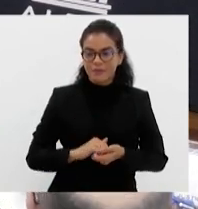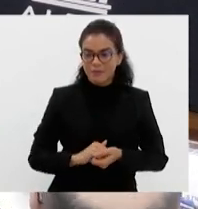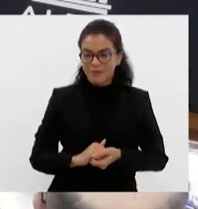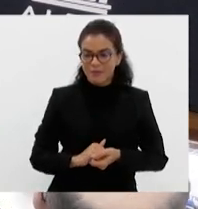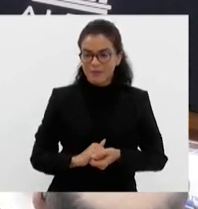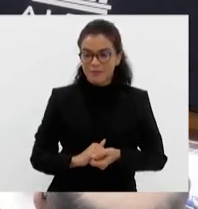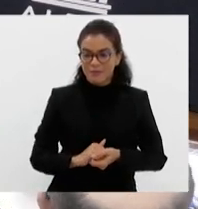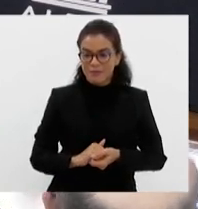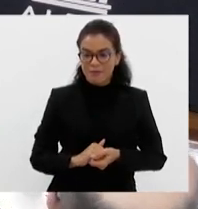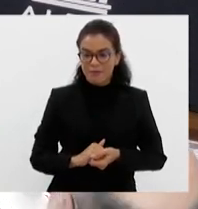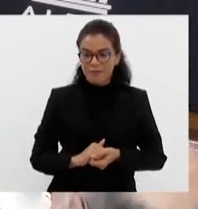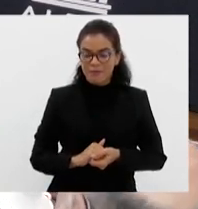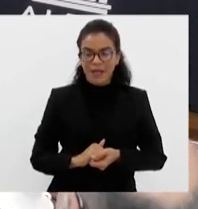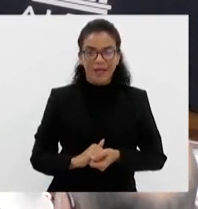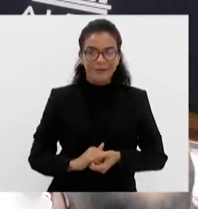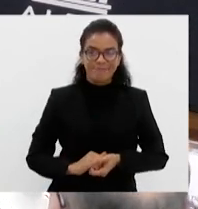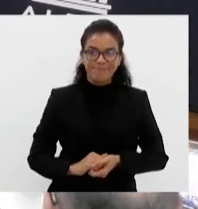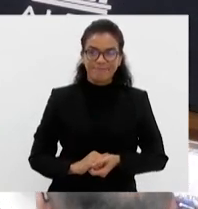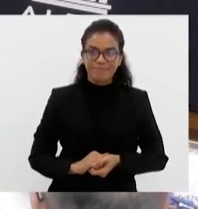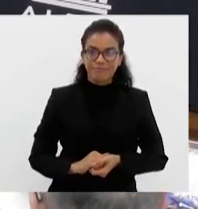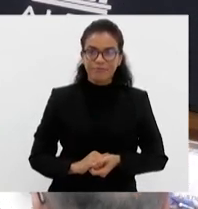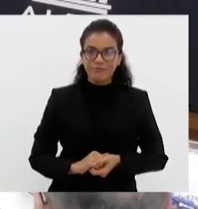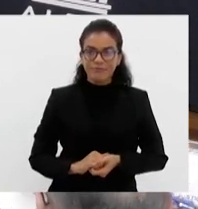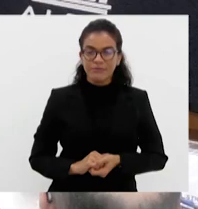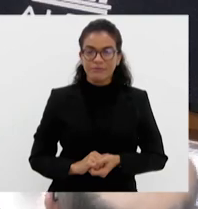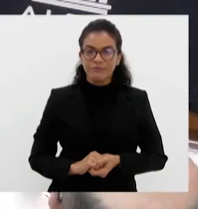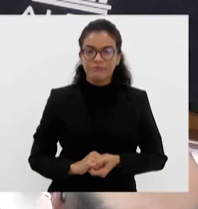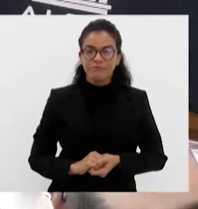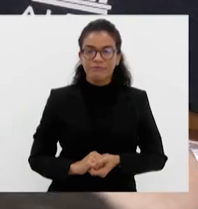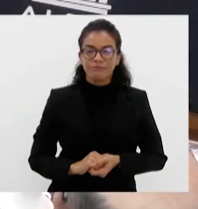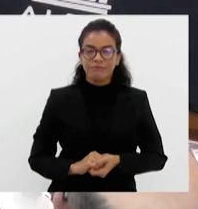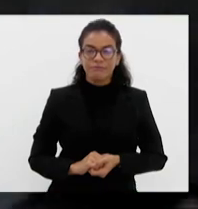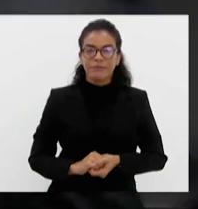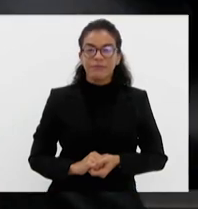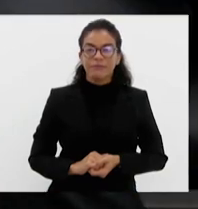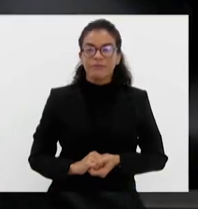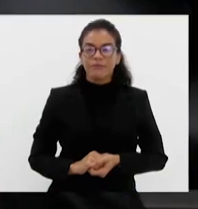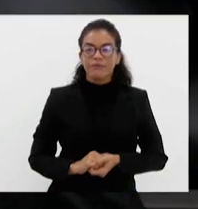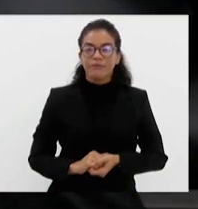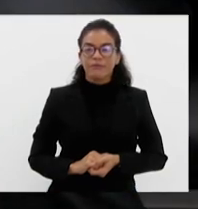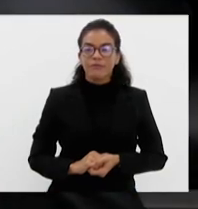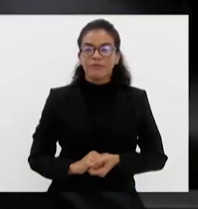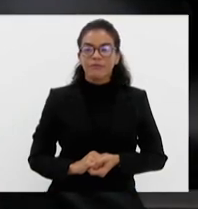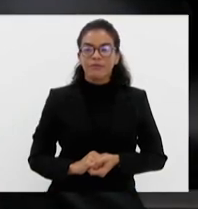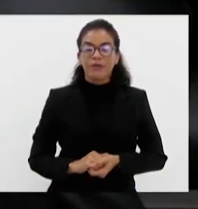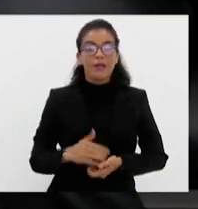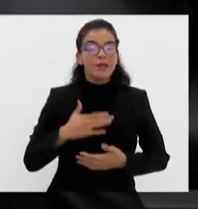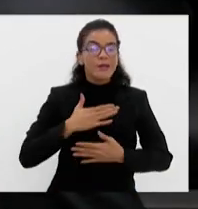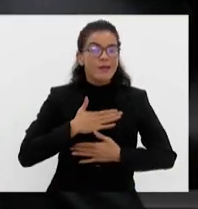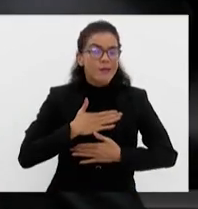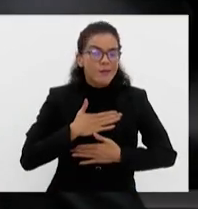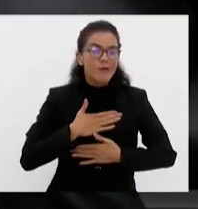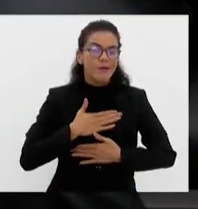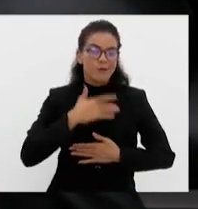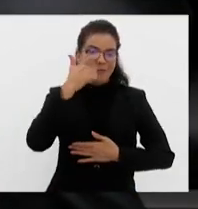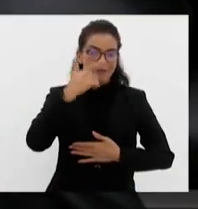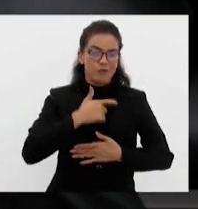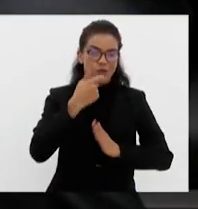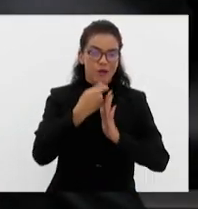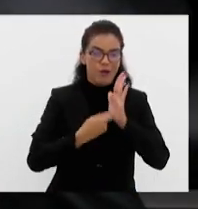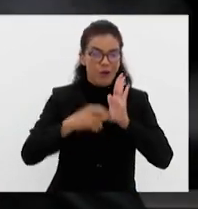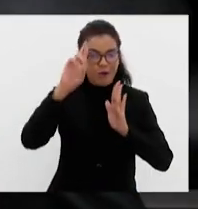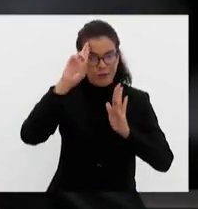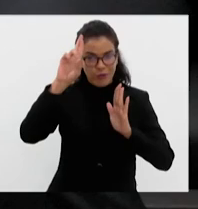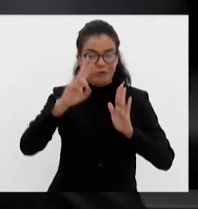deputado Filipinho Raves não está presente. Eu sou autor dessas